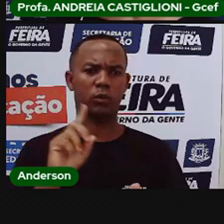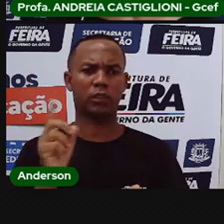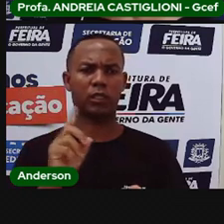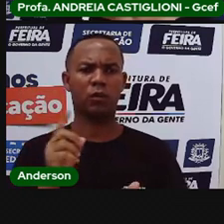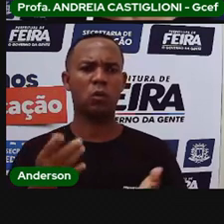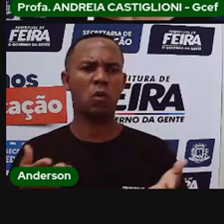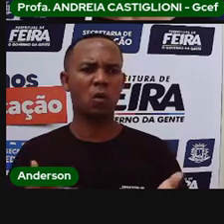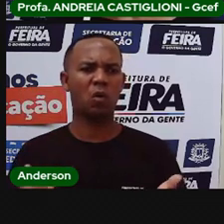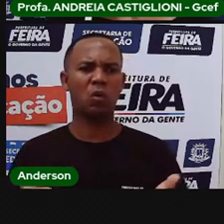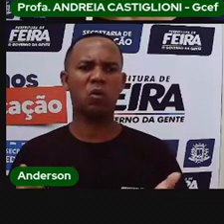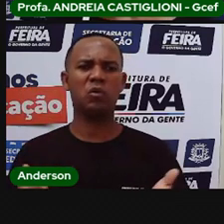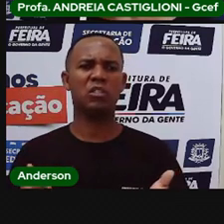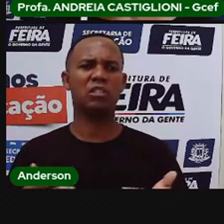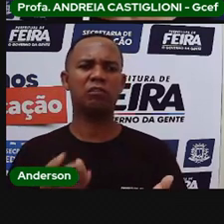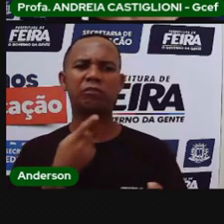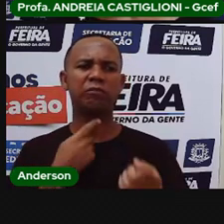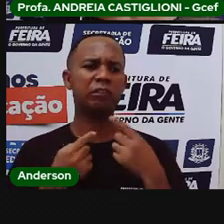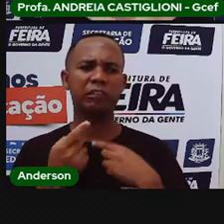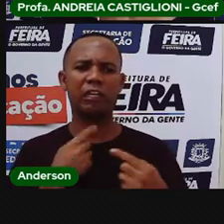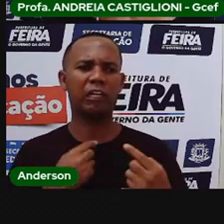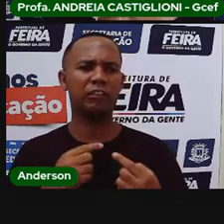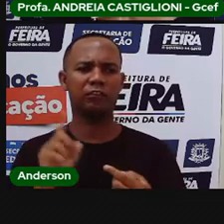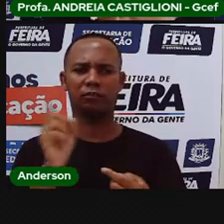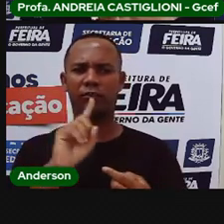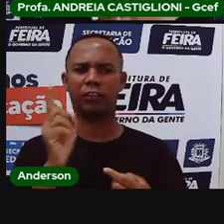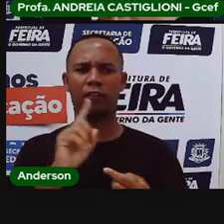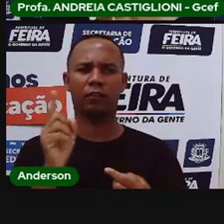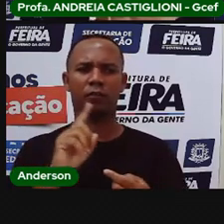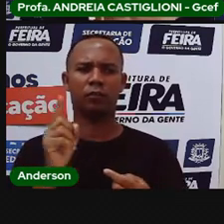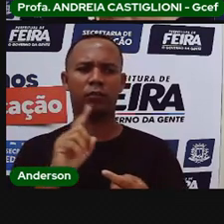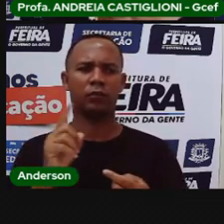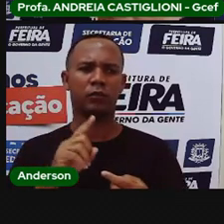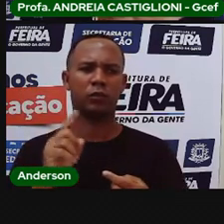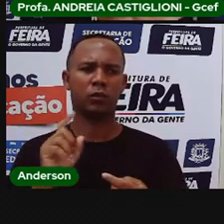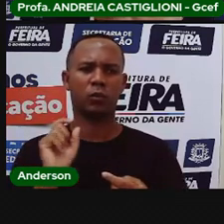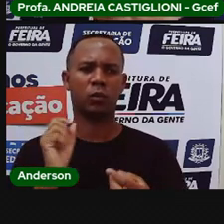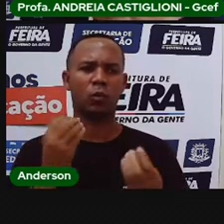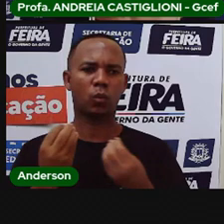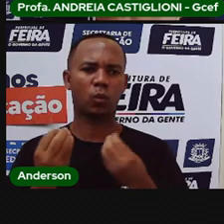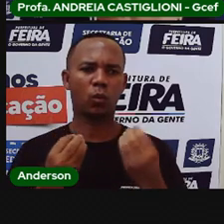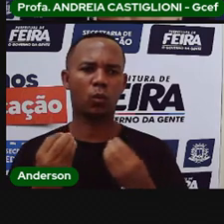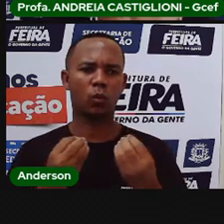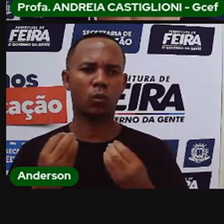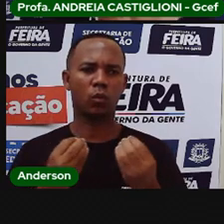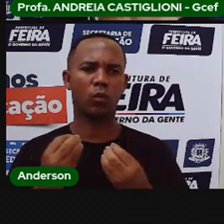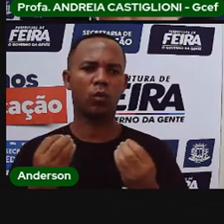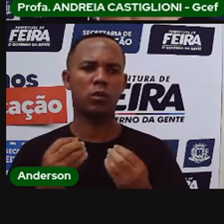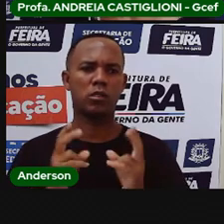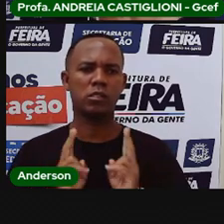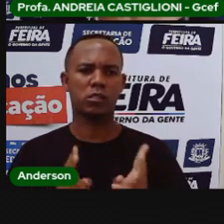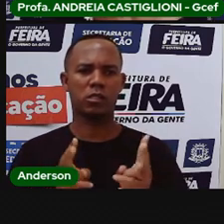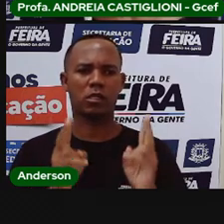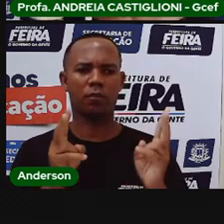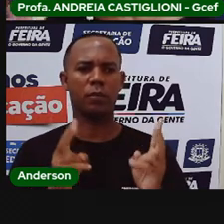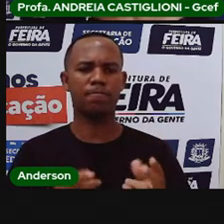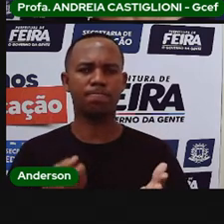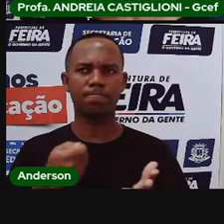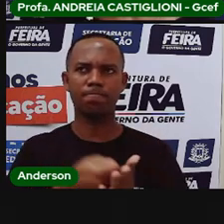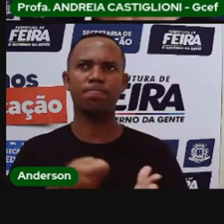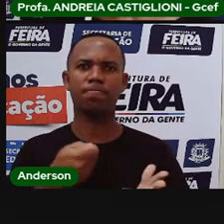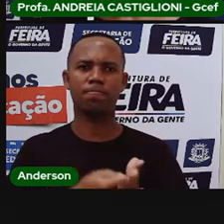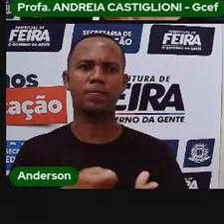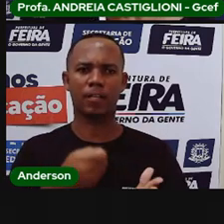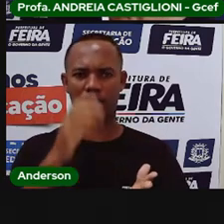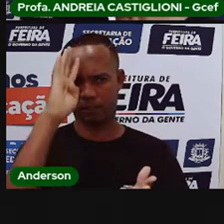eu tô assim, vou... Pronto, não é assim. É um processo realmente, né? Que é diário, é constante, tá